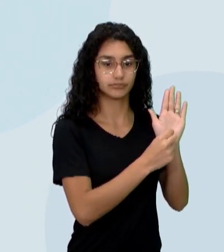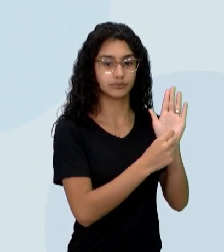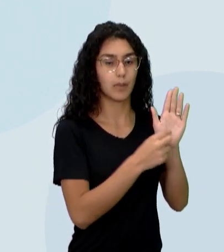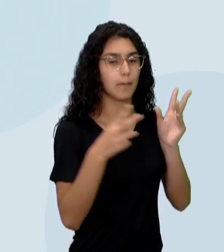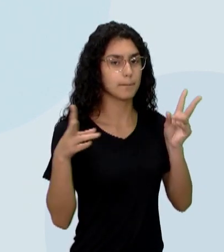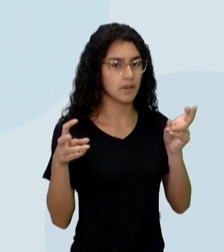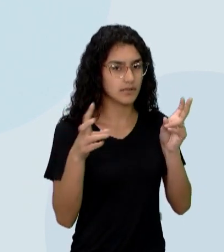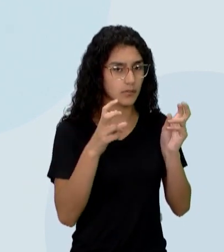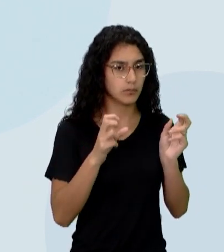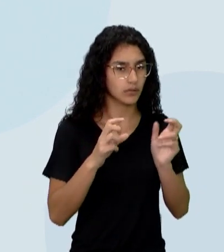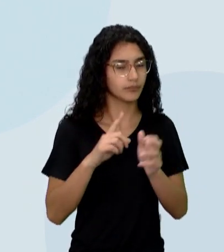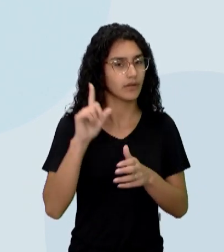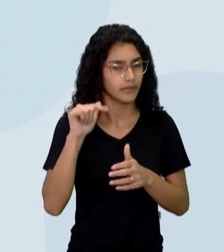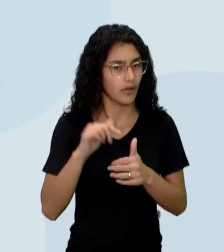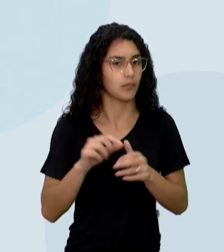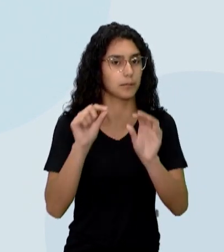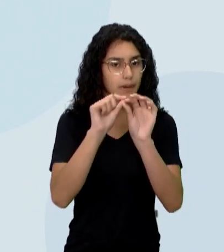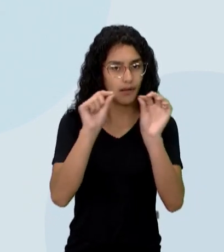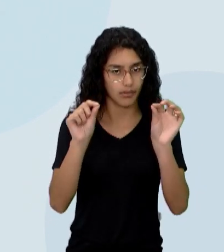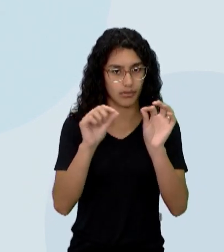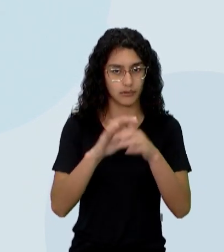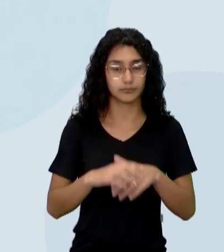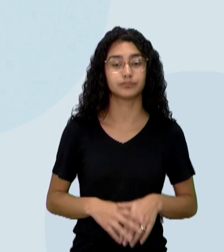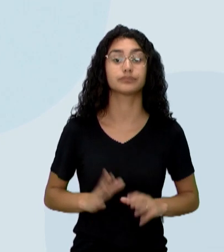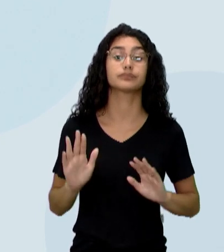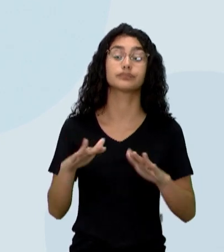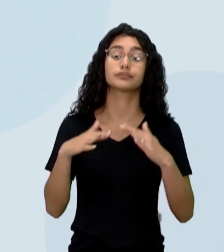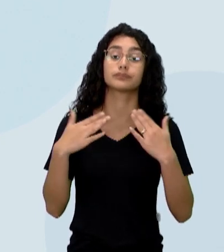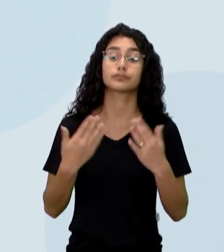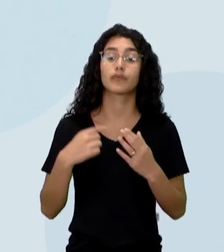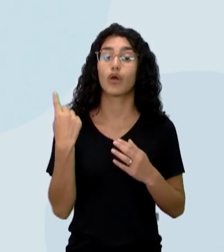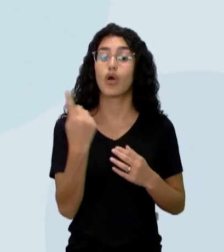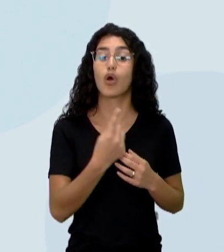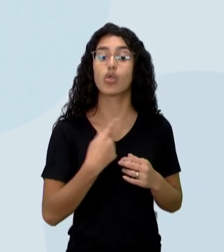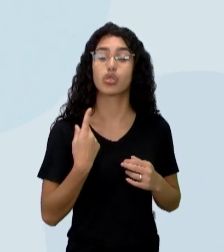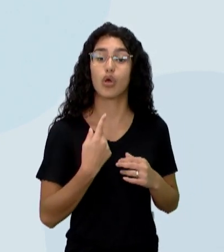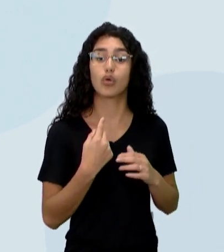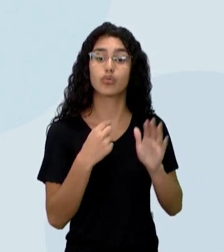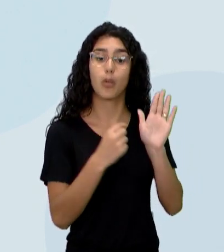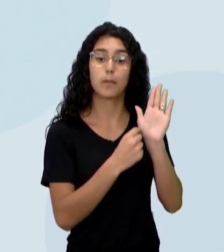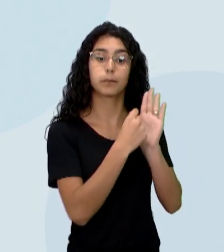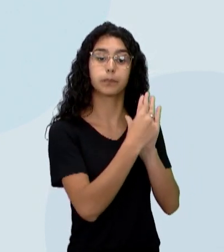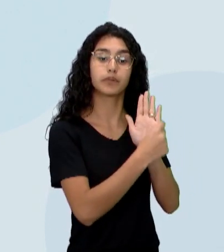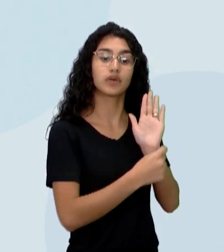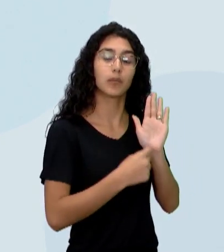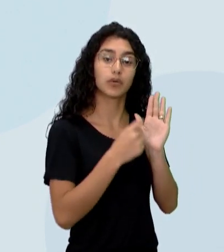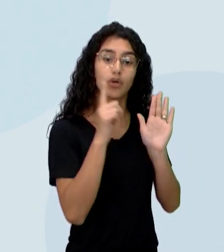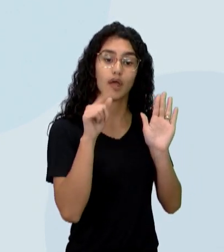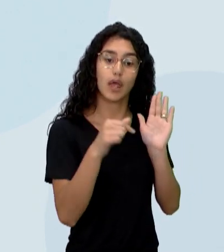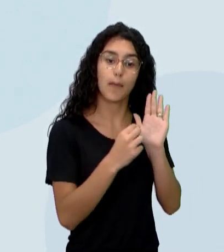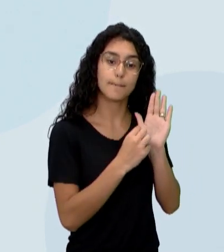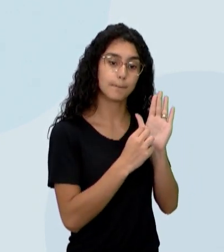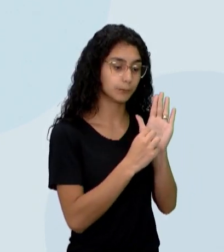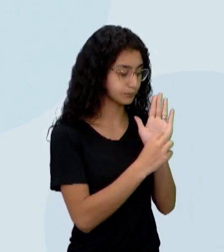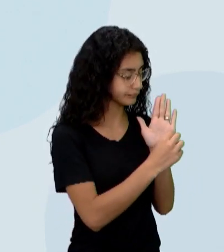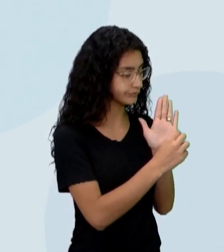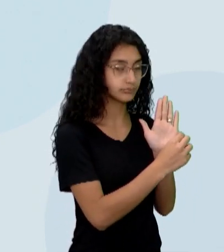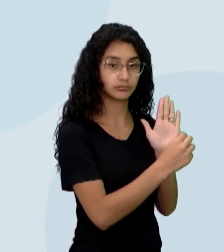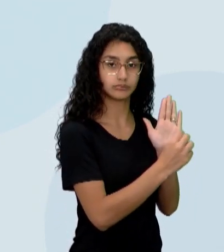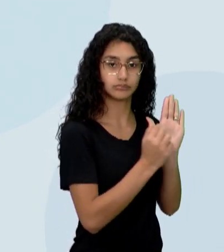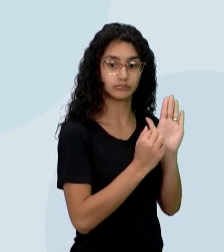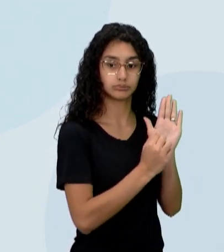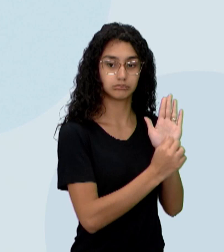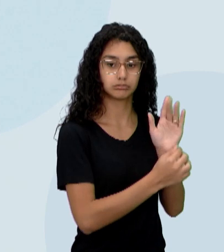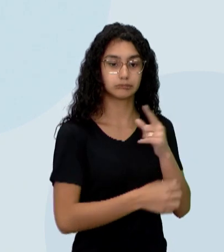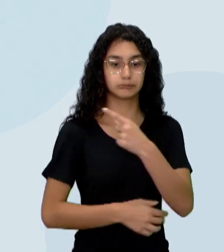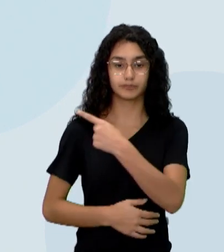que se trata de um segmento de reta, tá bom? Então, o nosso diâmetro é essa retinha aqui, ó, esse segmento